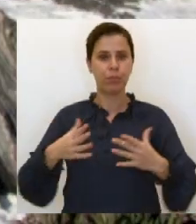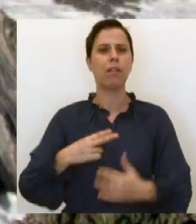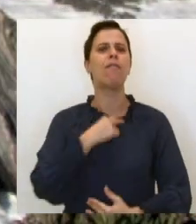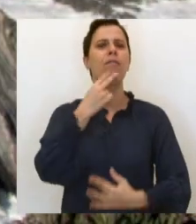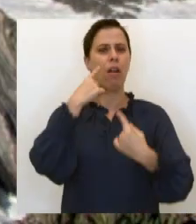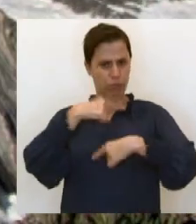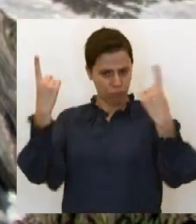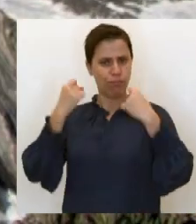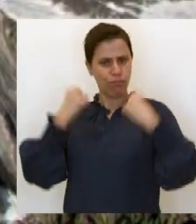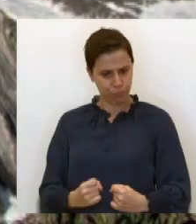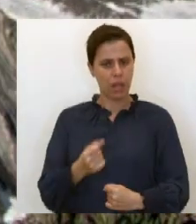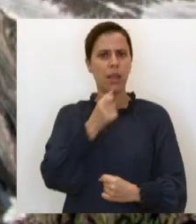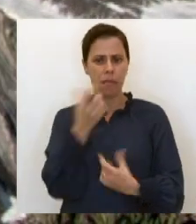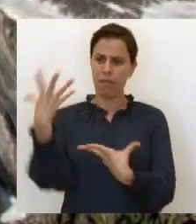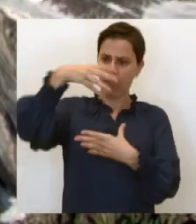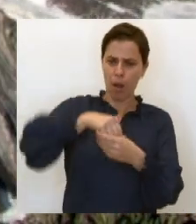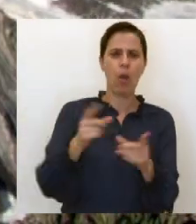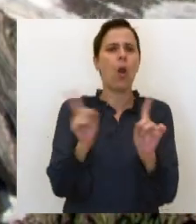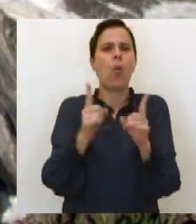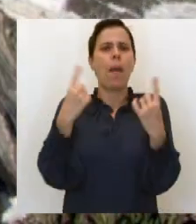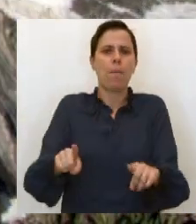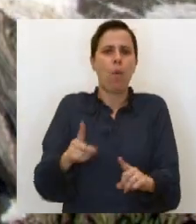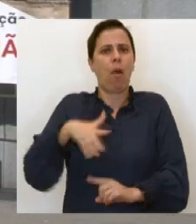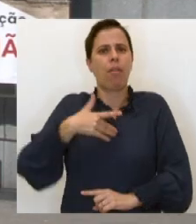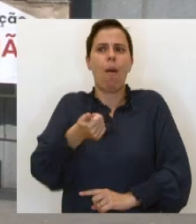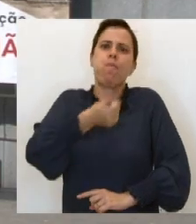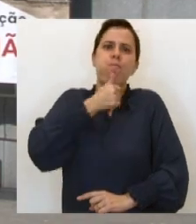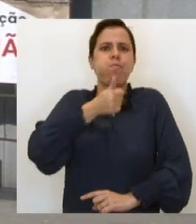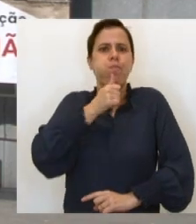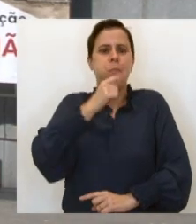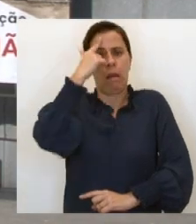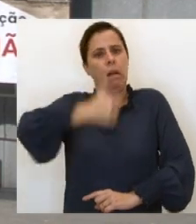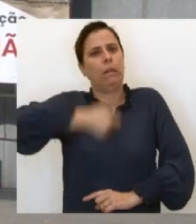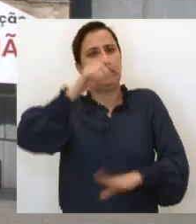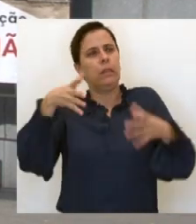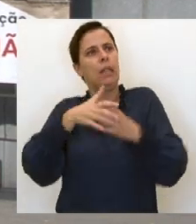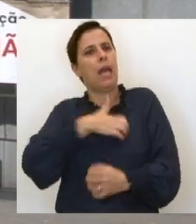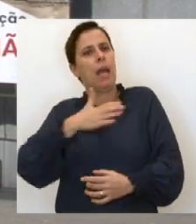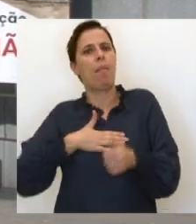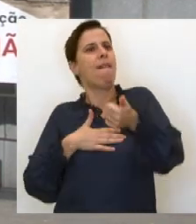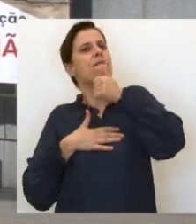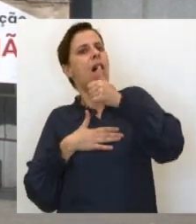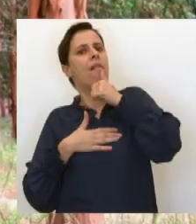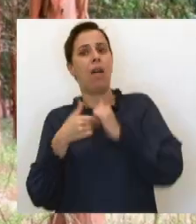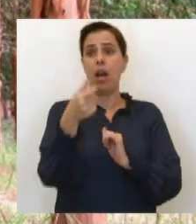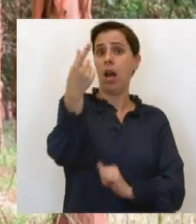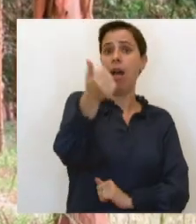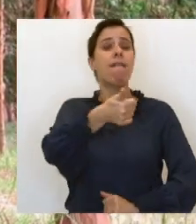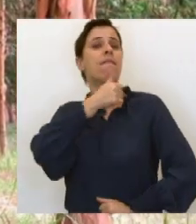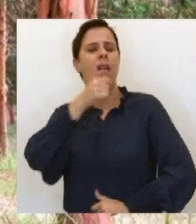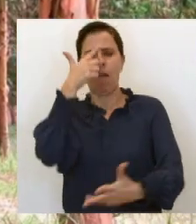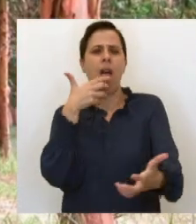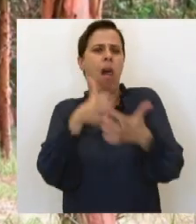uma voz determinante nas decisões e não sejam cilindradas por vontades das grandes corporações multinacionais e do poder